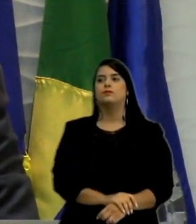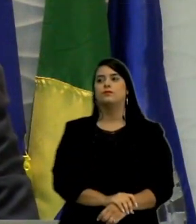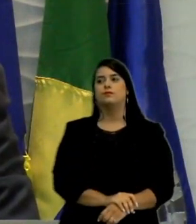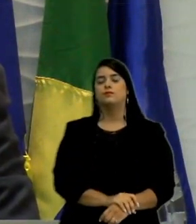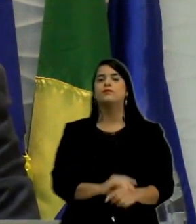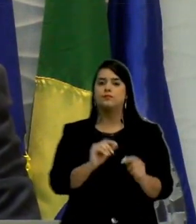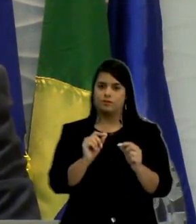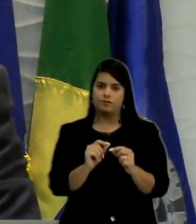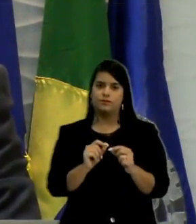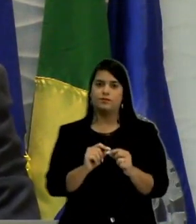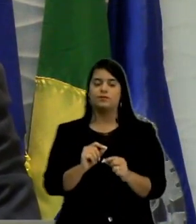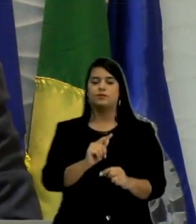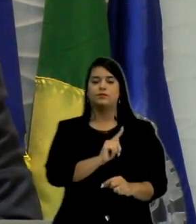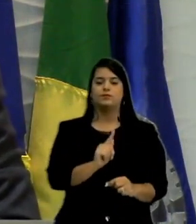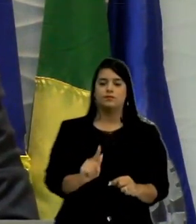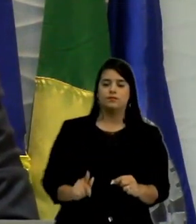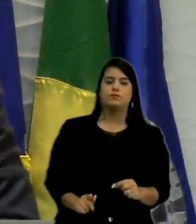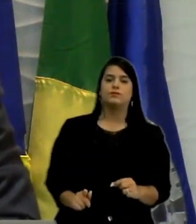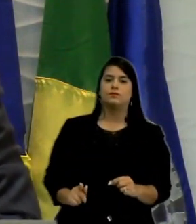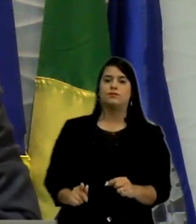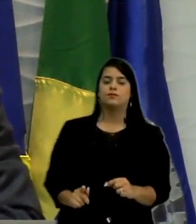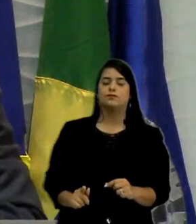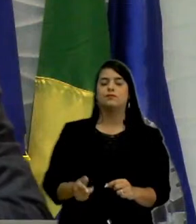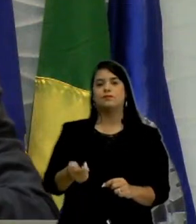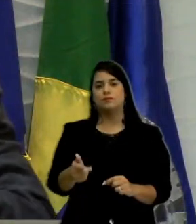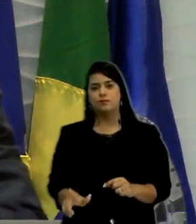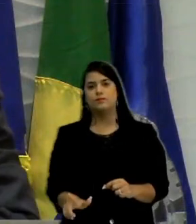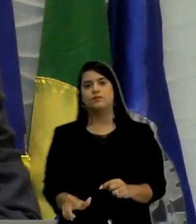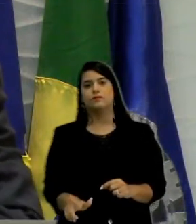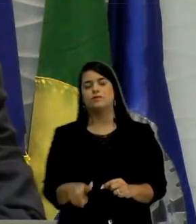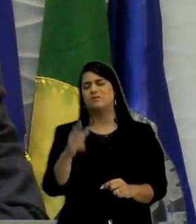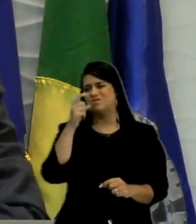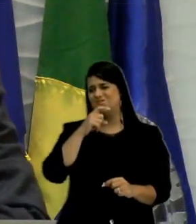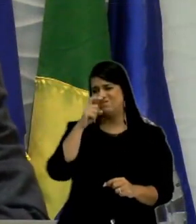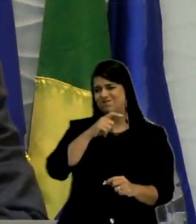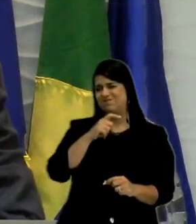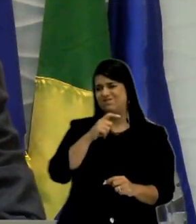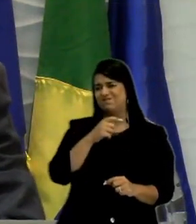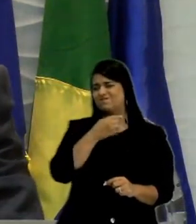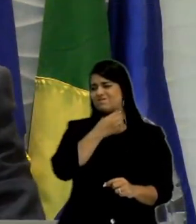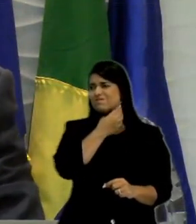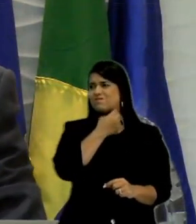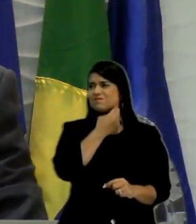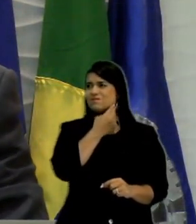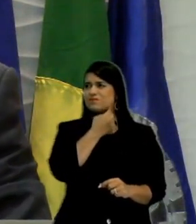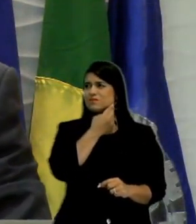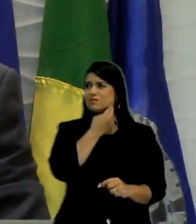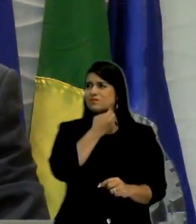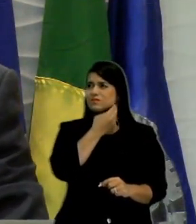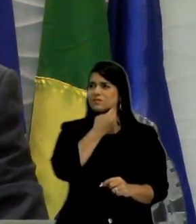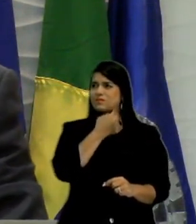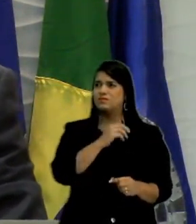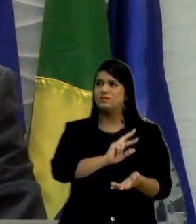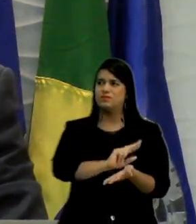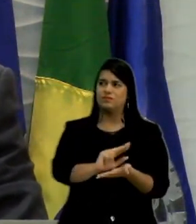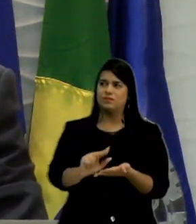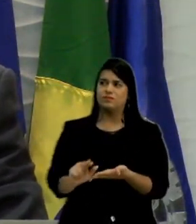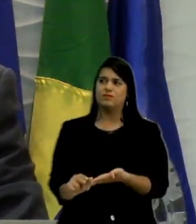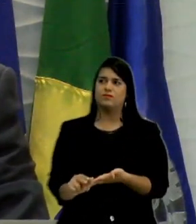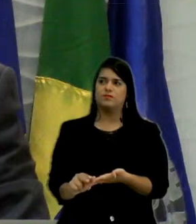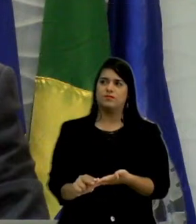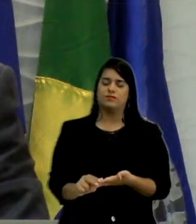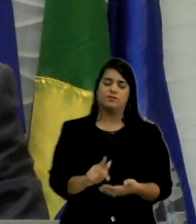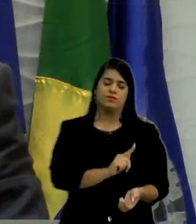que faça a governadora, que não seja mais uma mentira, como tantas outras mentiras foi dita pelo governador Paulo